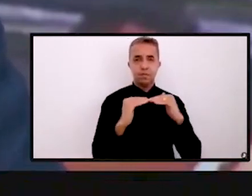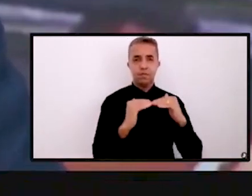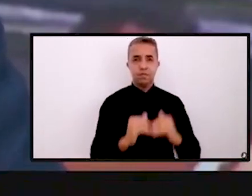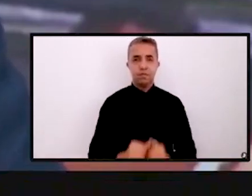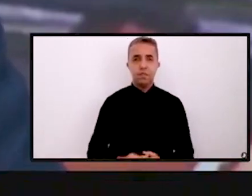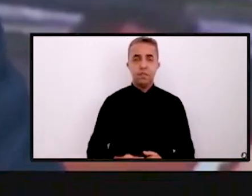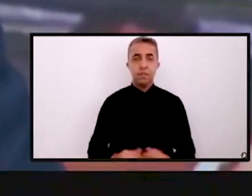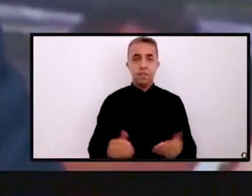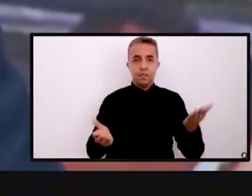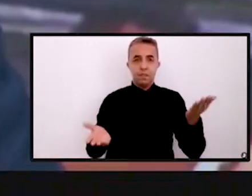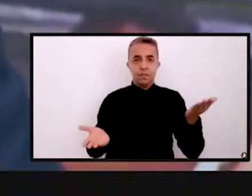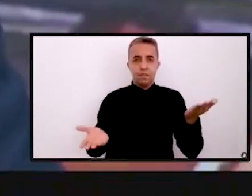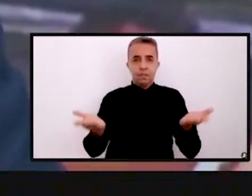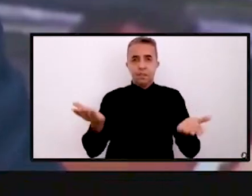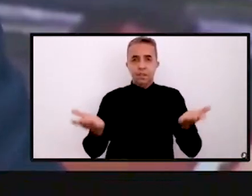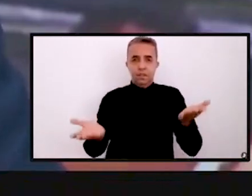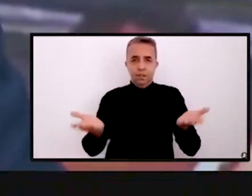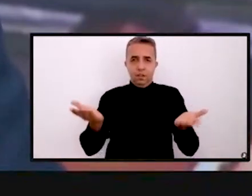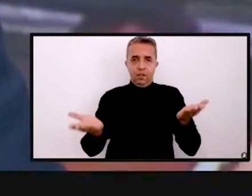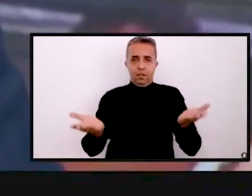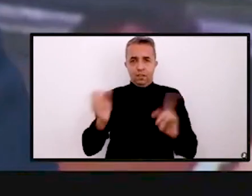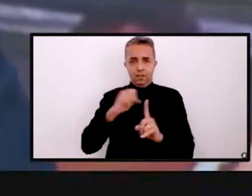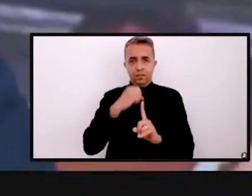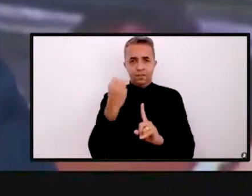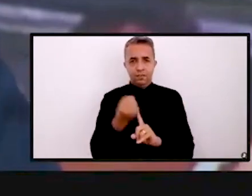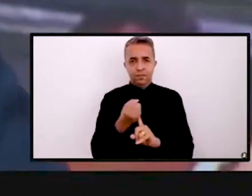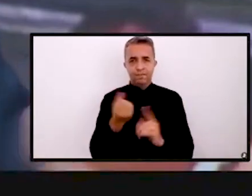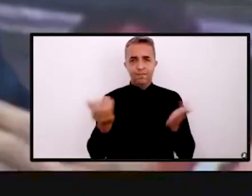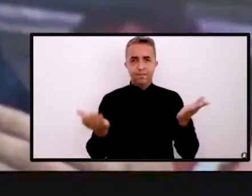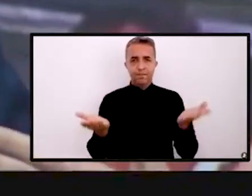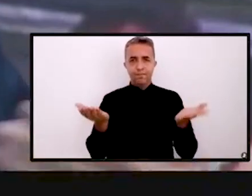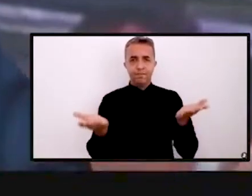proclamado no ano de 1966